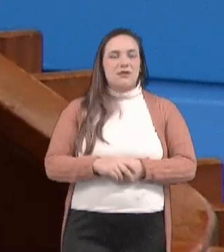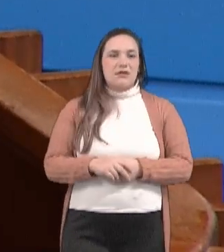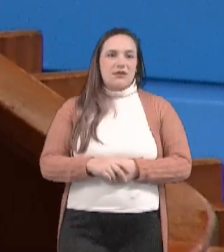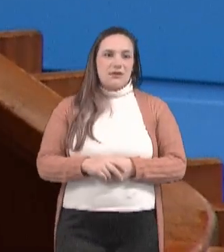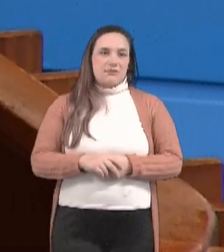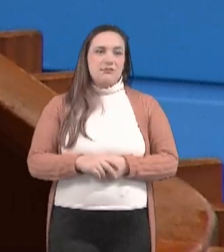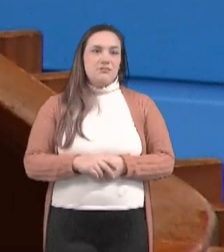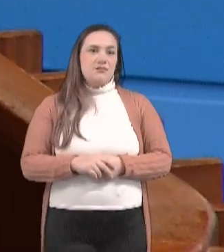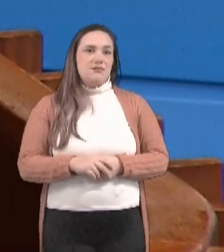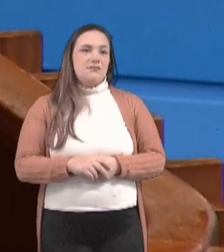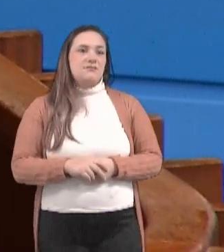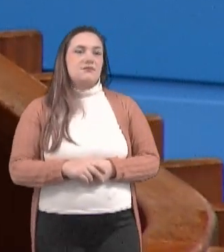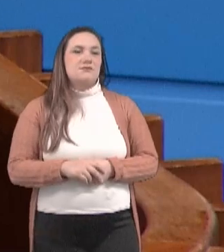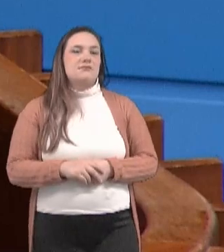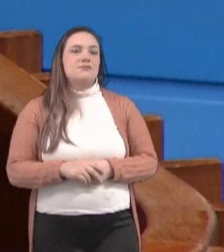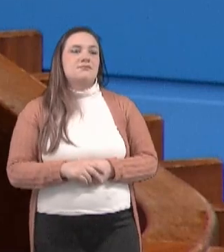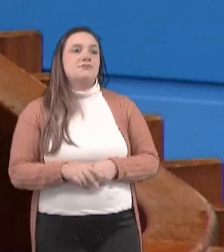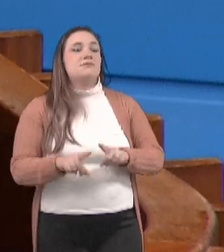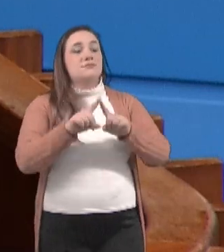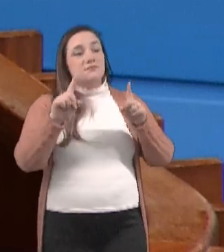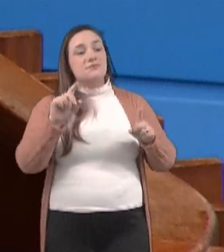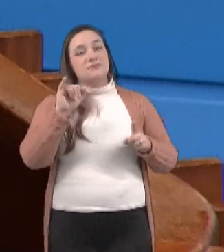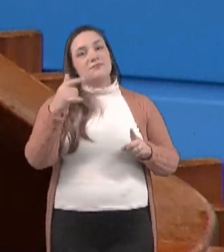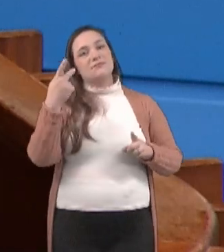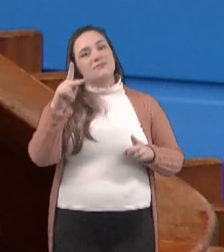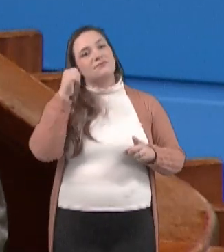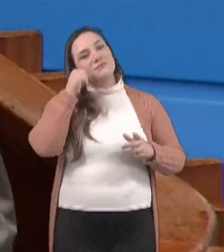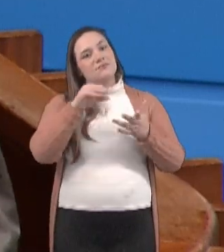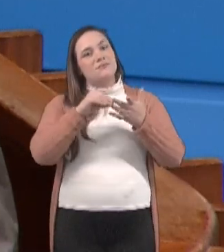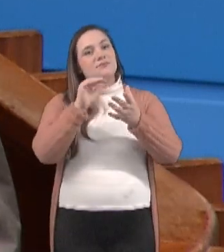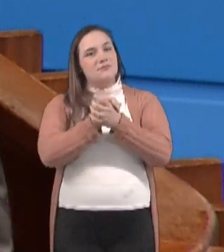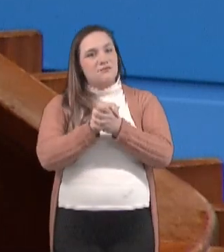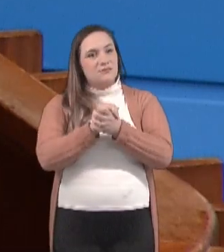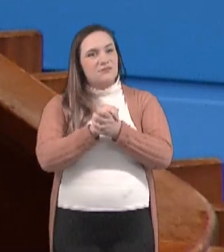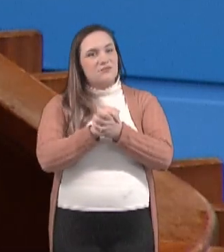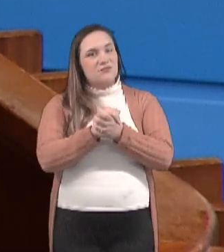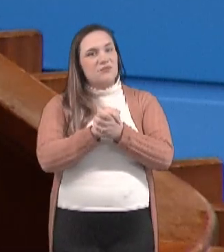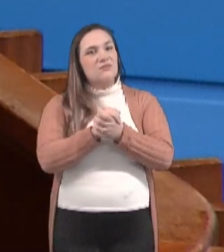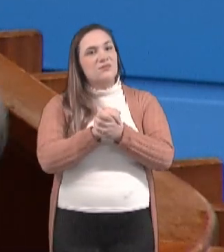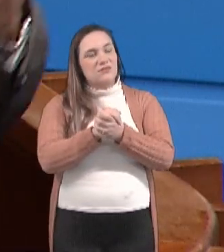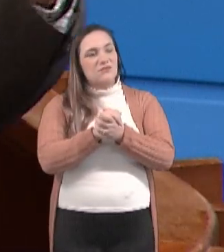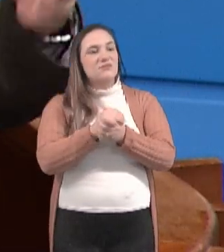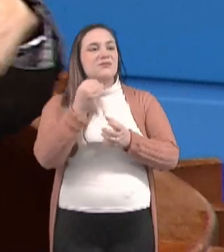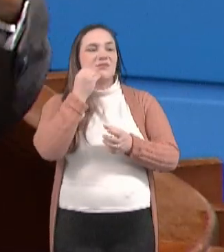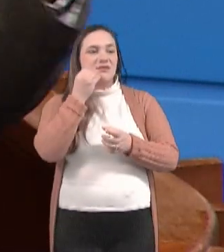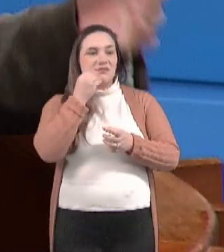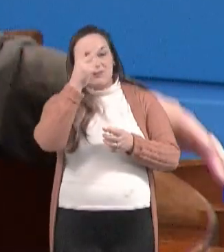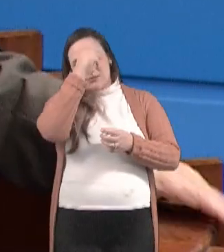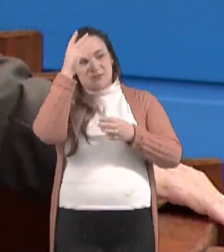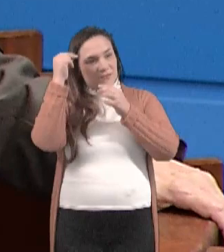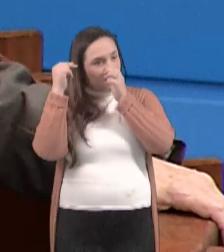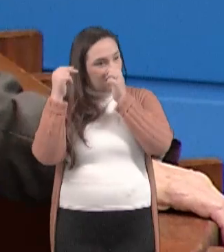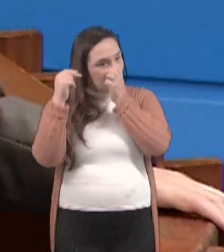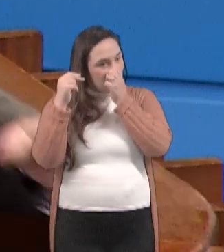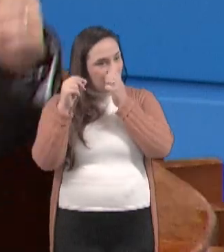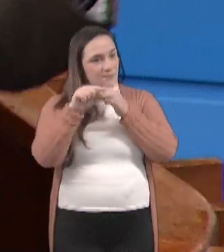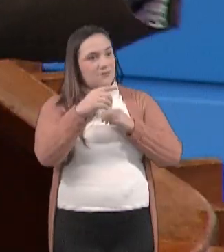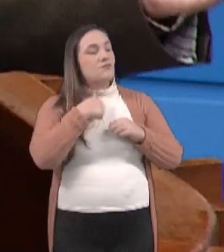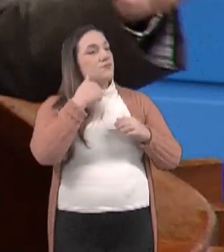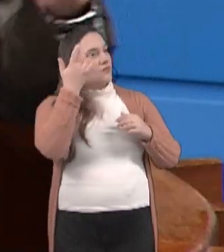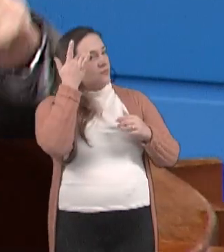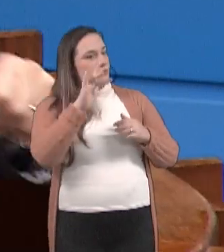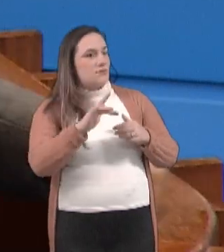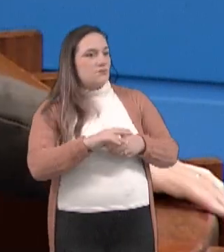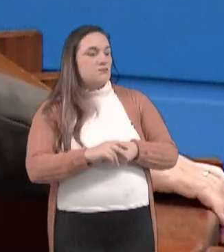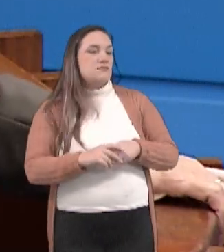quando você tem a sua esposa disputando as eleições, você sofre muito mais. Não aqui comparando com a situação do Lídio, mesmo